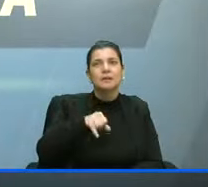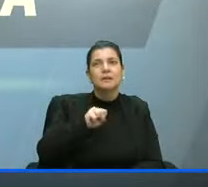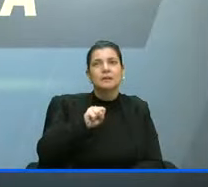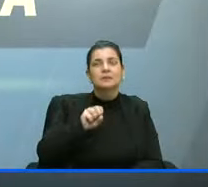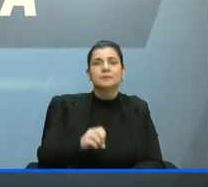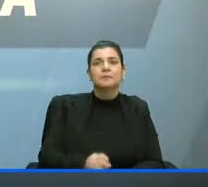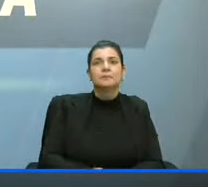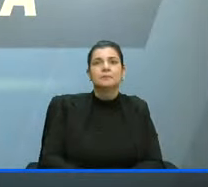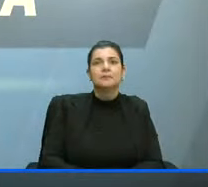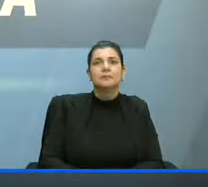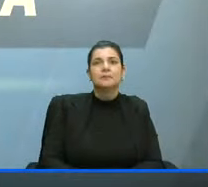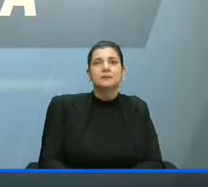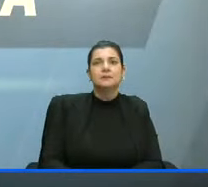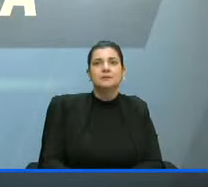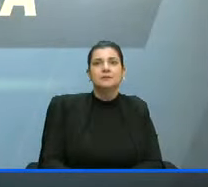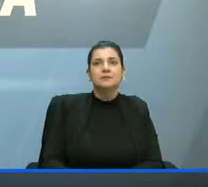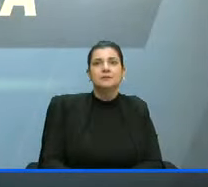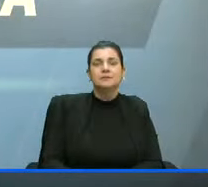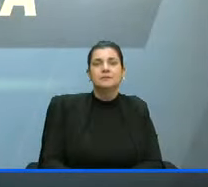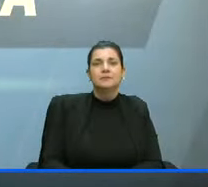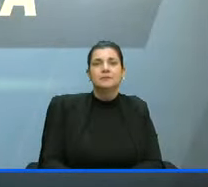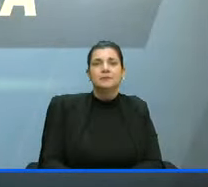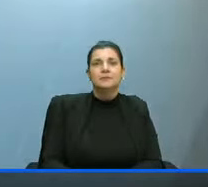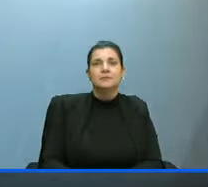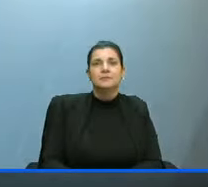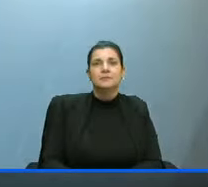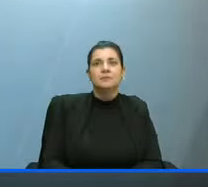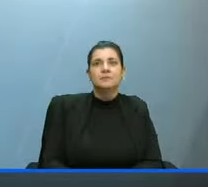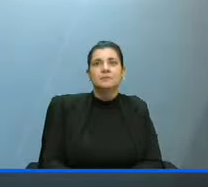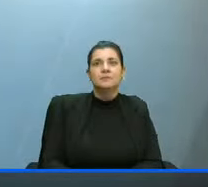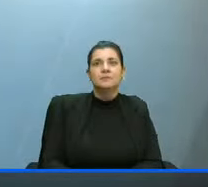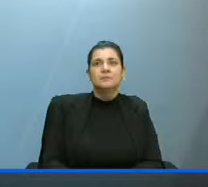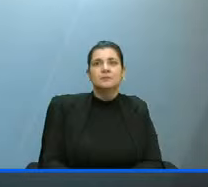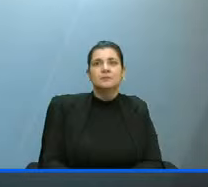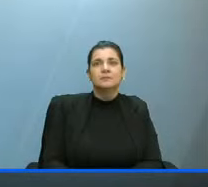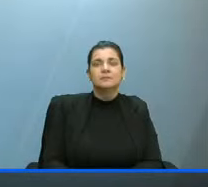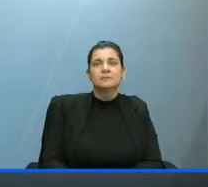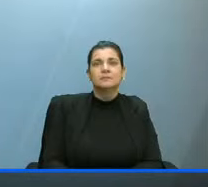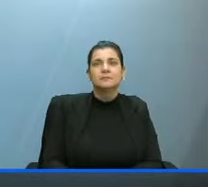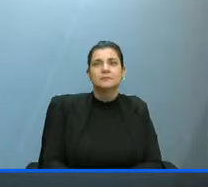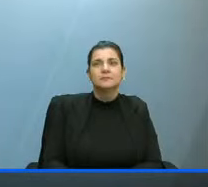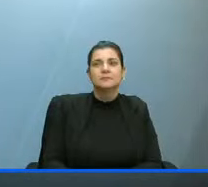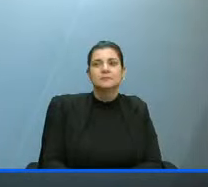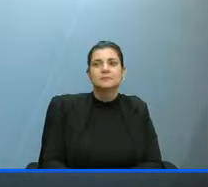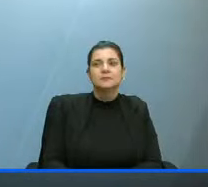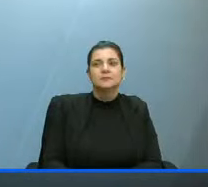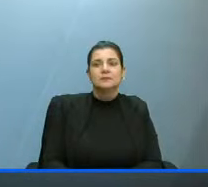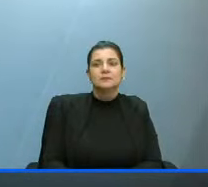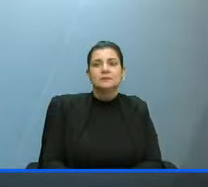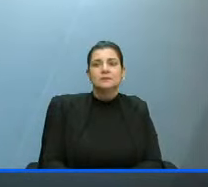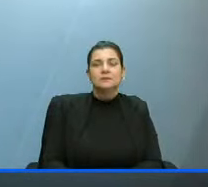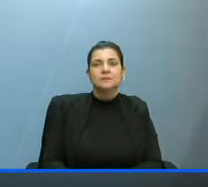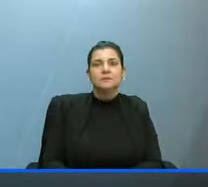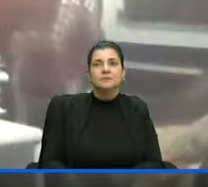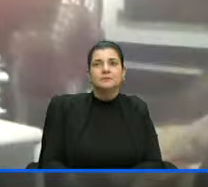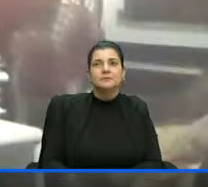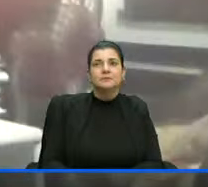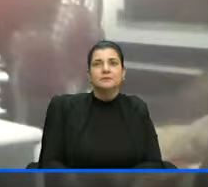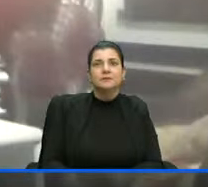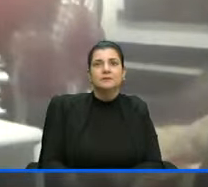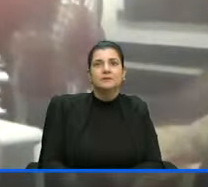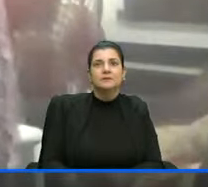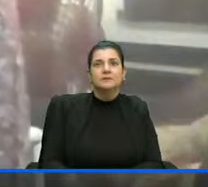Desculpe que eu não tinha lhe identificado, eu vi que o Daniel, seu assessor, estava, eu ia fazer o registro ainda. Com certeza. Então,